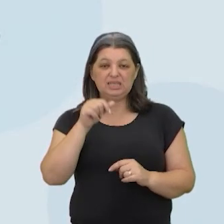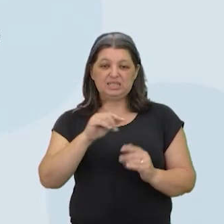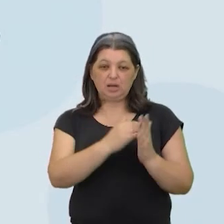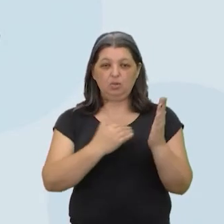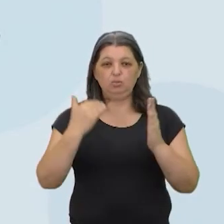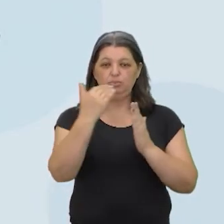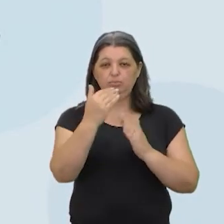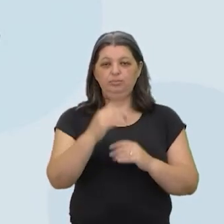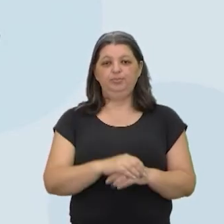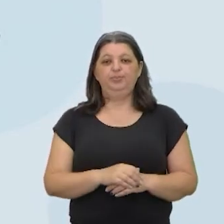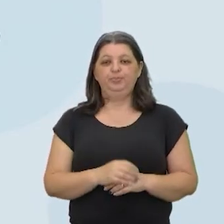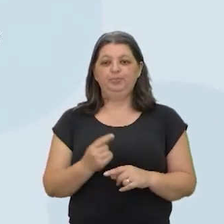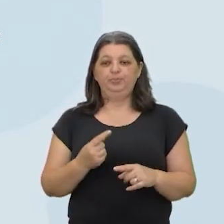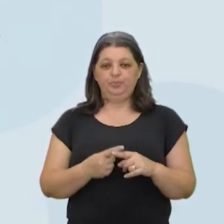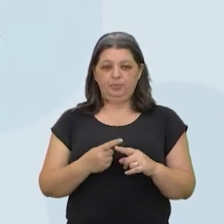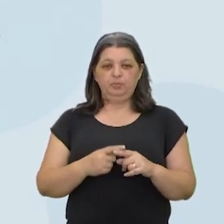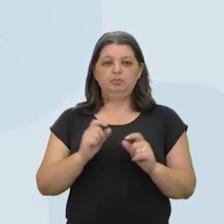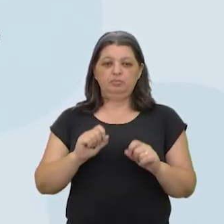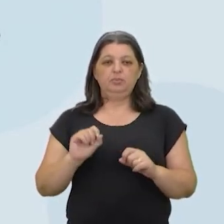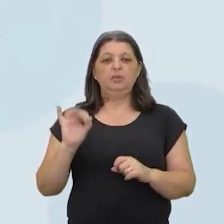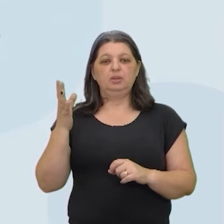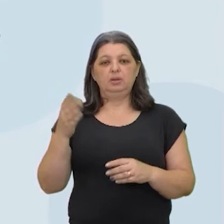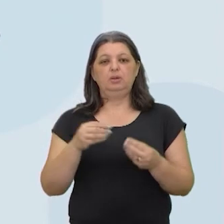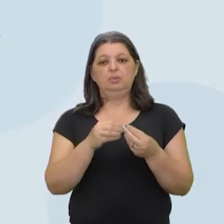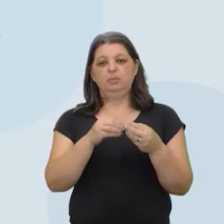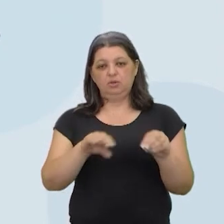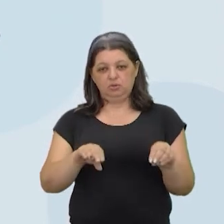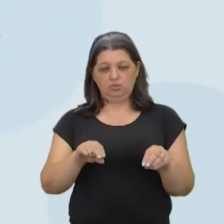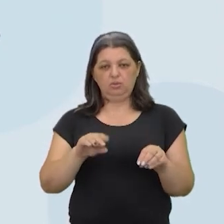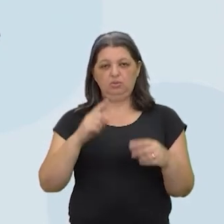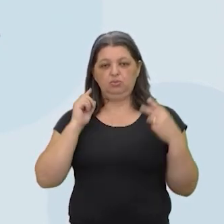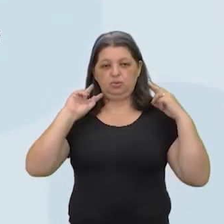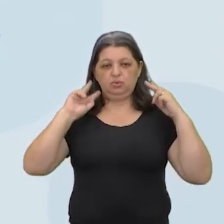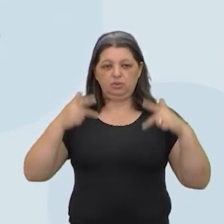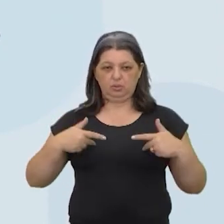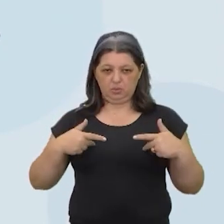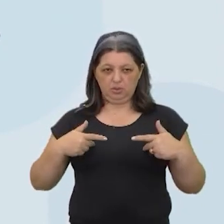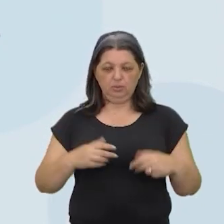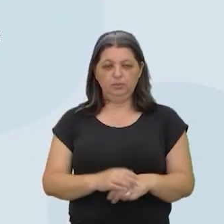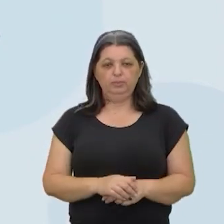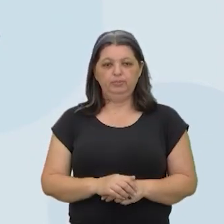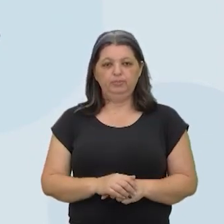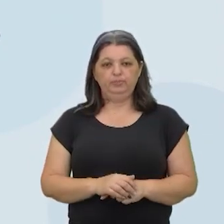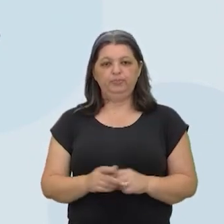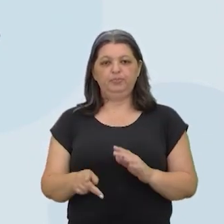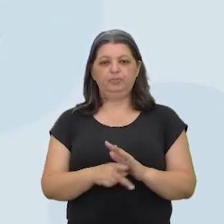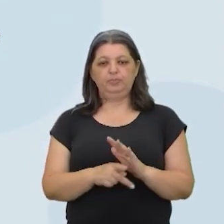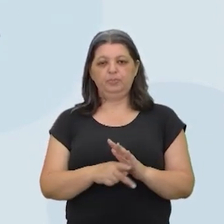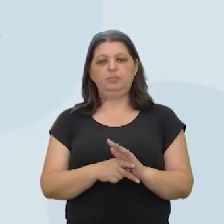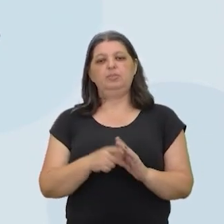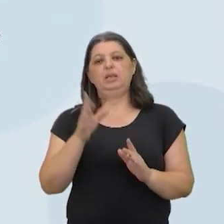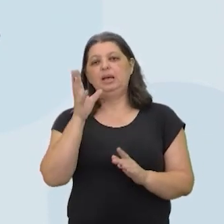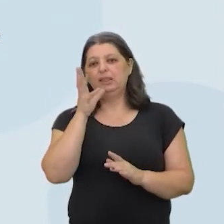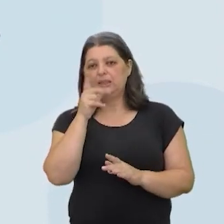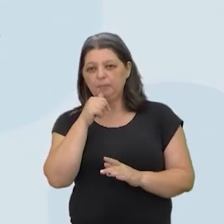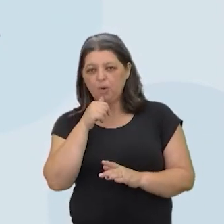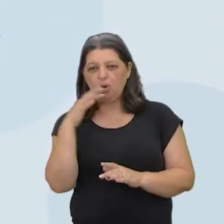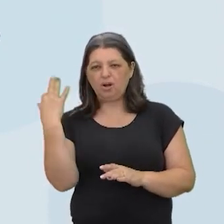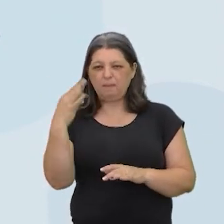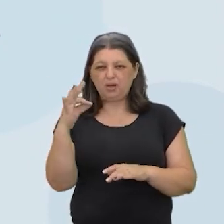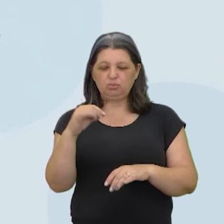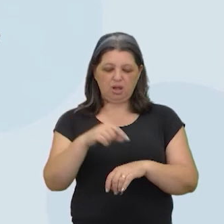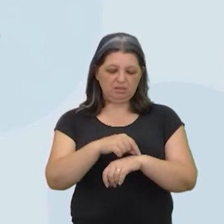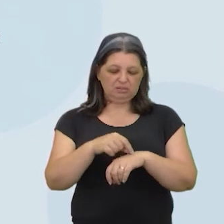O consumo em excesso de cloreto de sódio pode acarretar os seguintes prejuízos ao ser humano. Aumento no tempo da cicatrização de ferida, porque vai